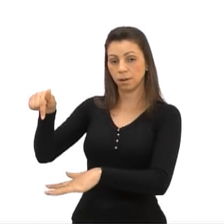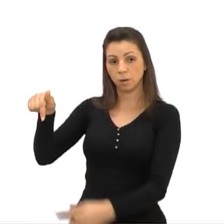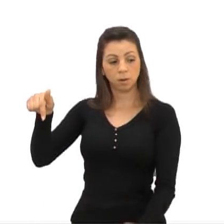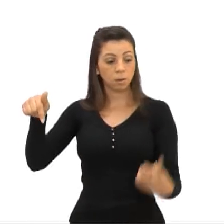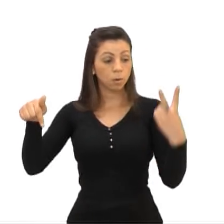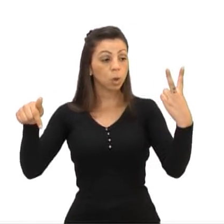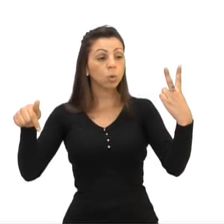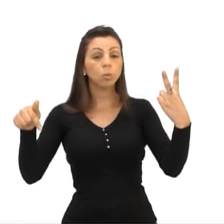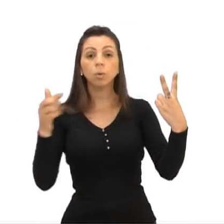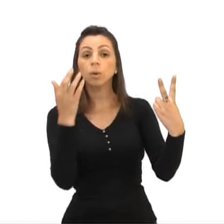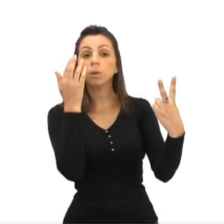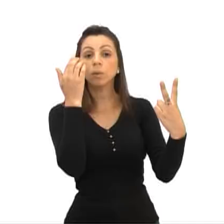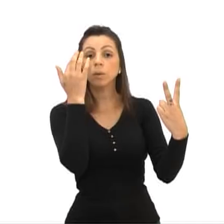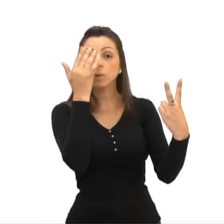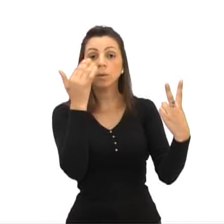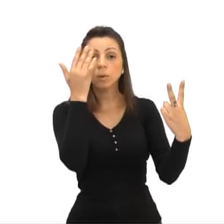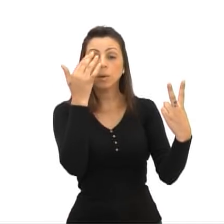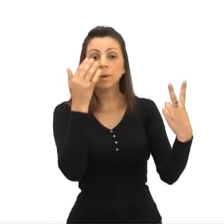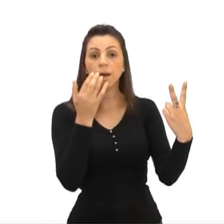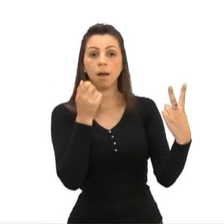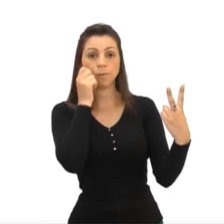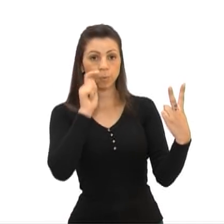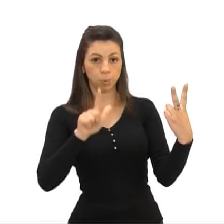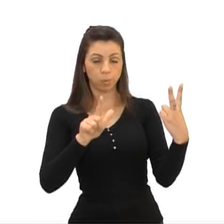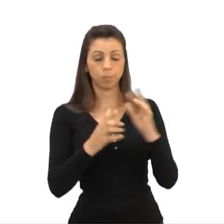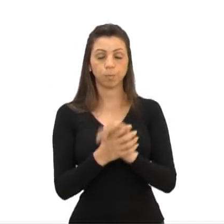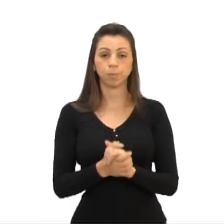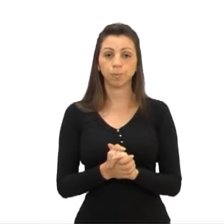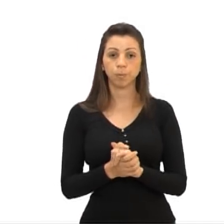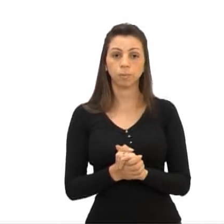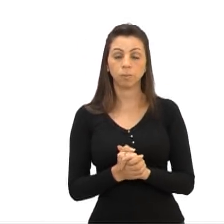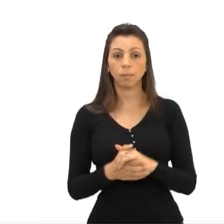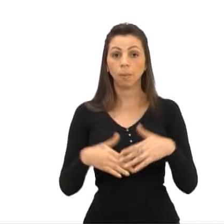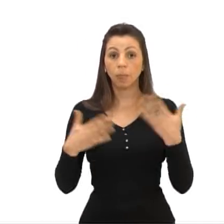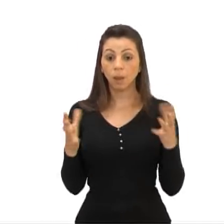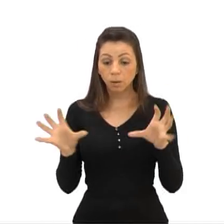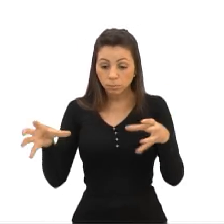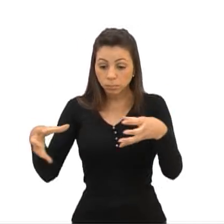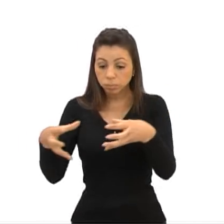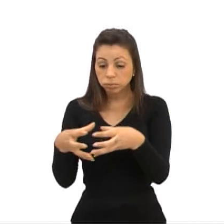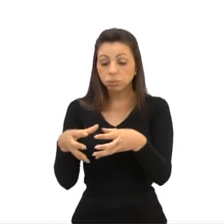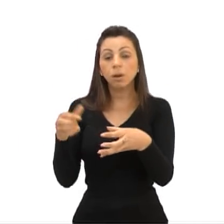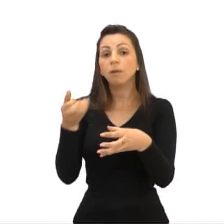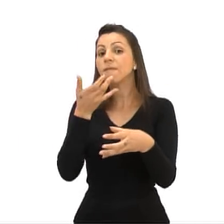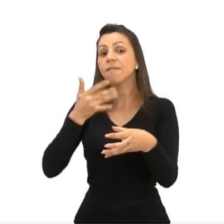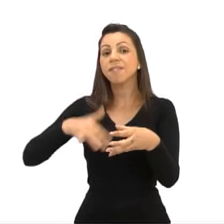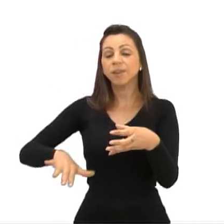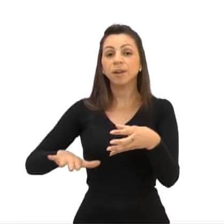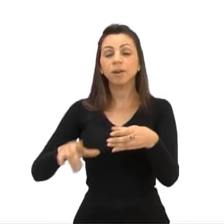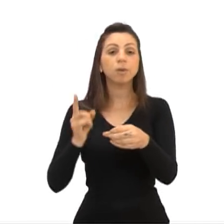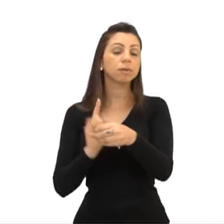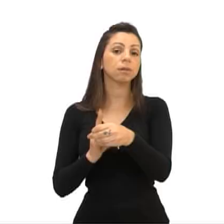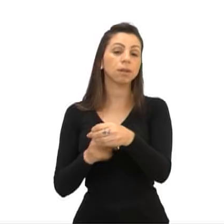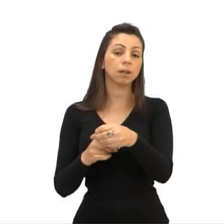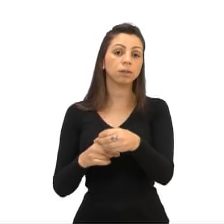possuíam olhos azuis. Sabendo que a comunidade havia 91 crianças,